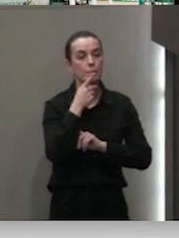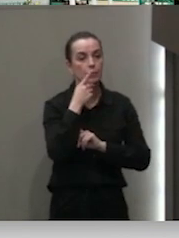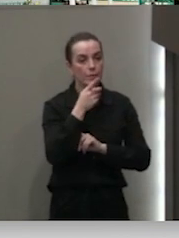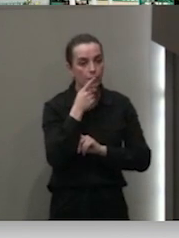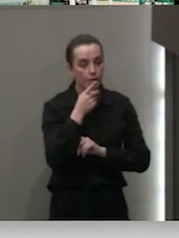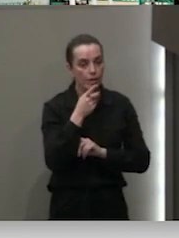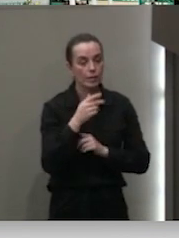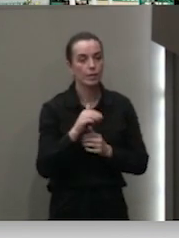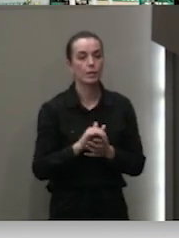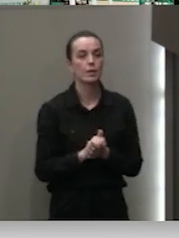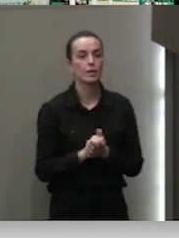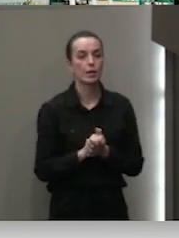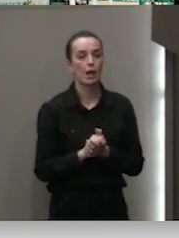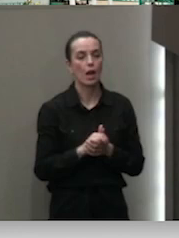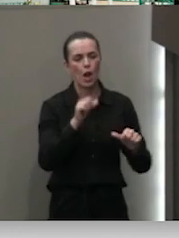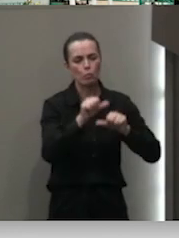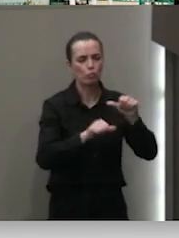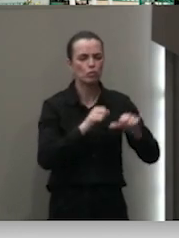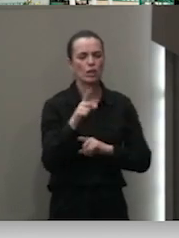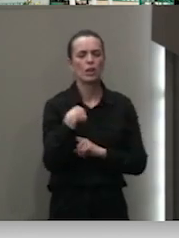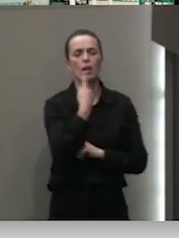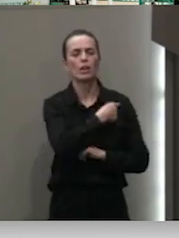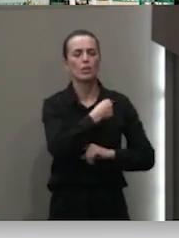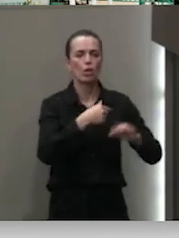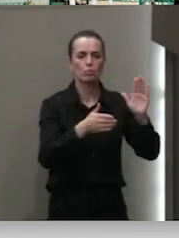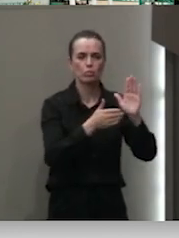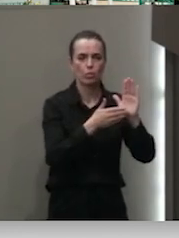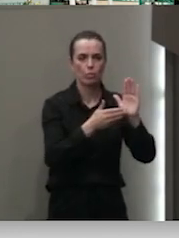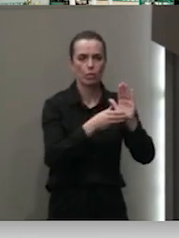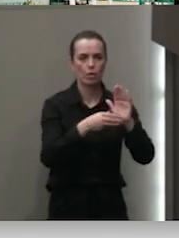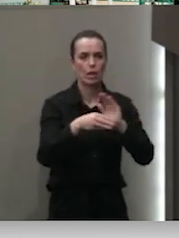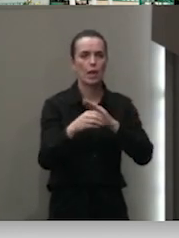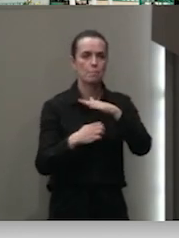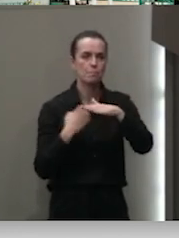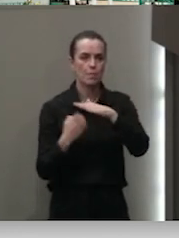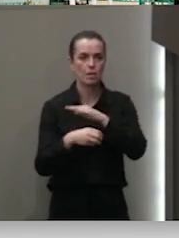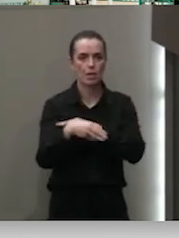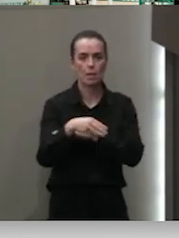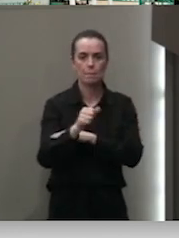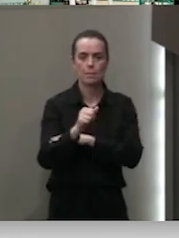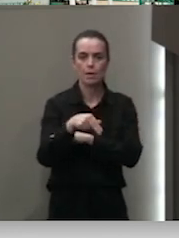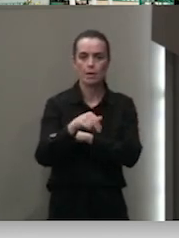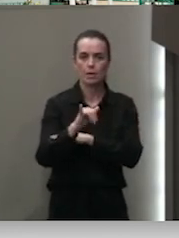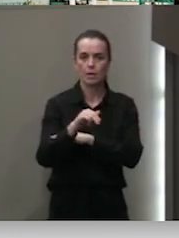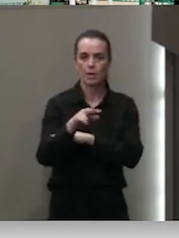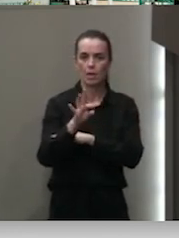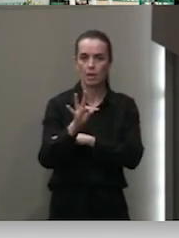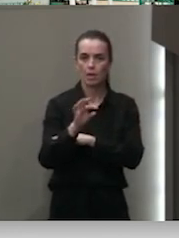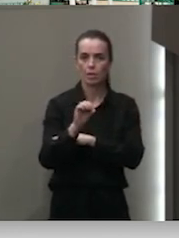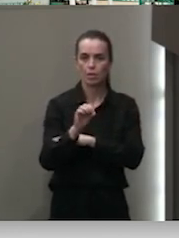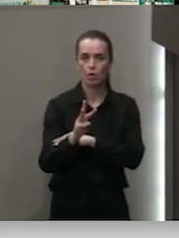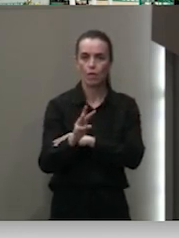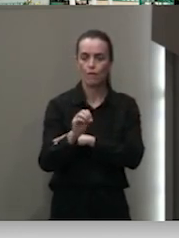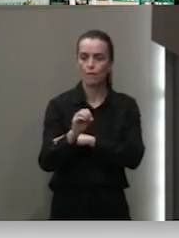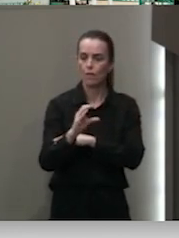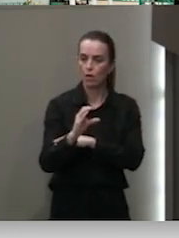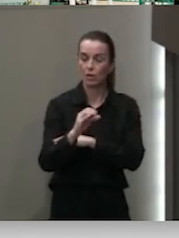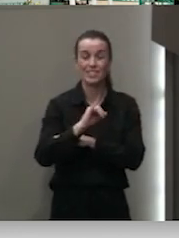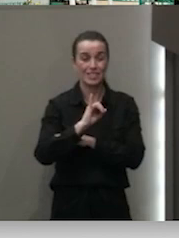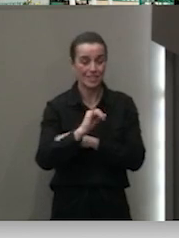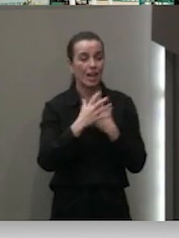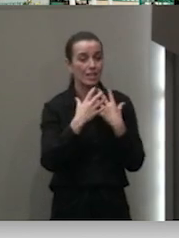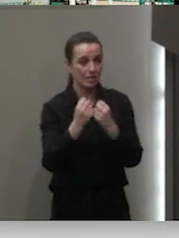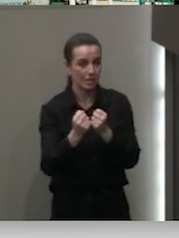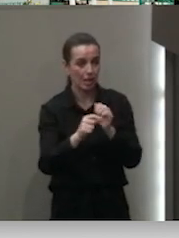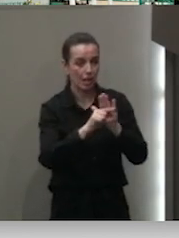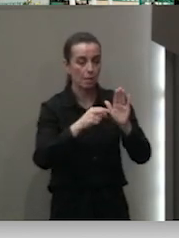propusemos na época para manitu se tivesse sido aceita a emenda que nós propusemos que foi aprovada que